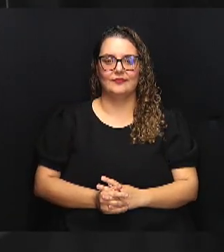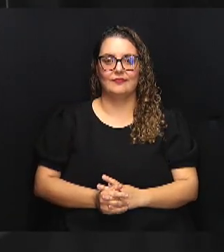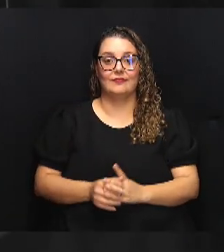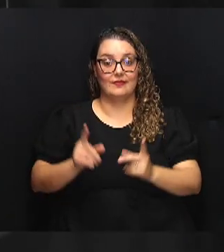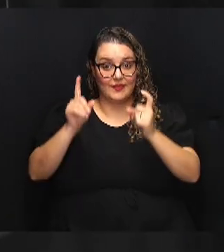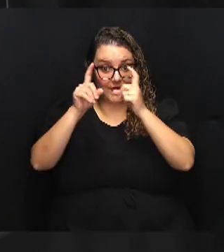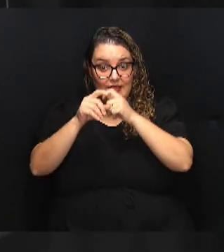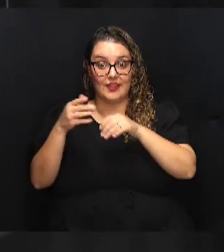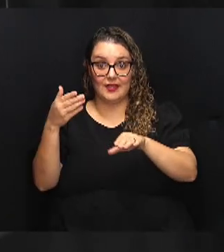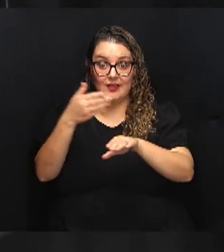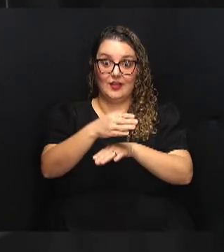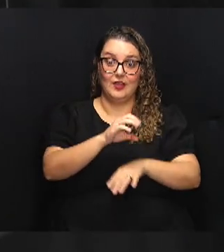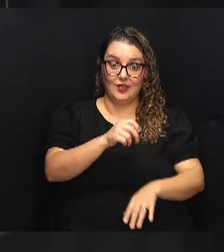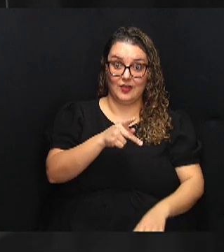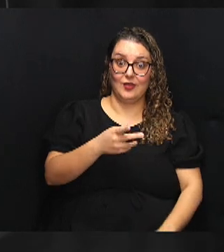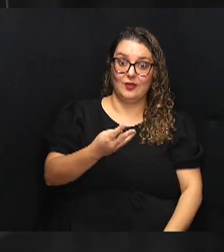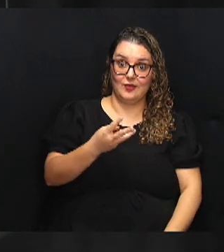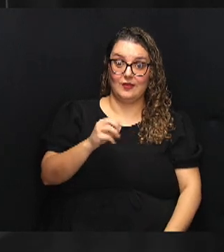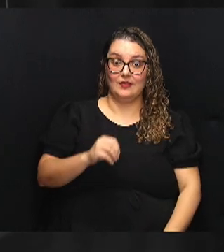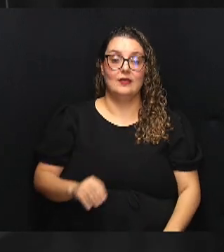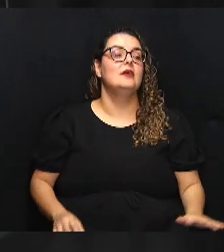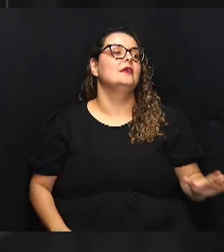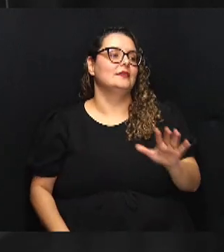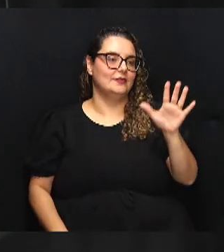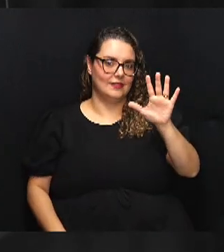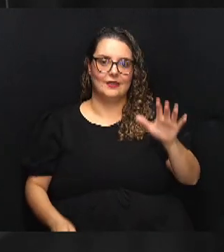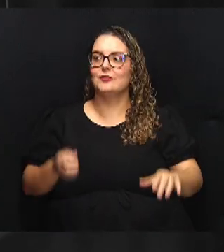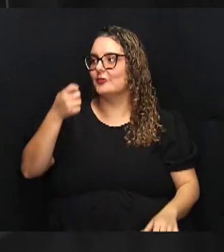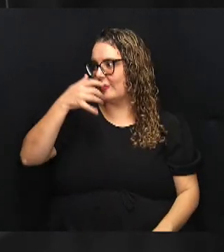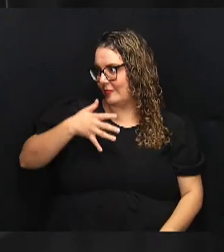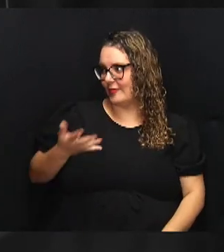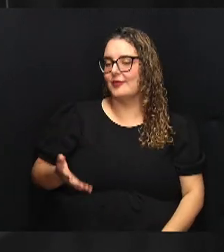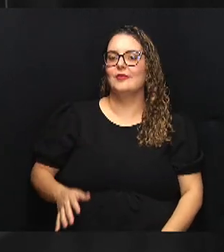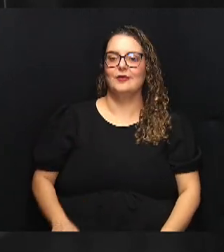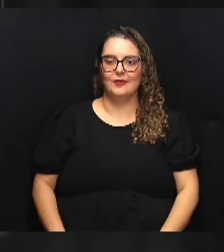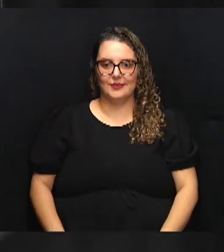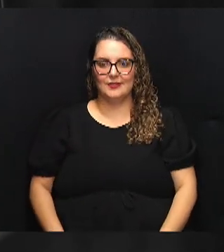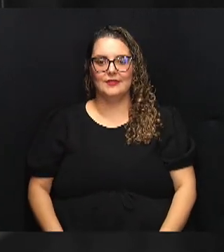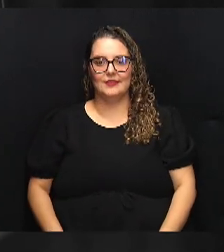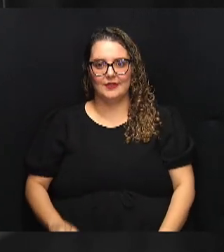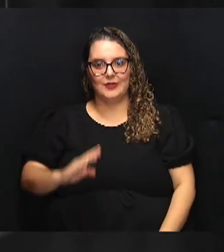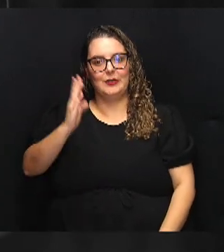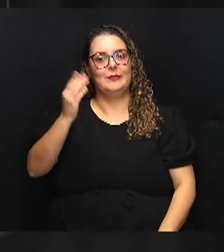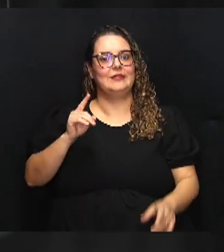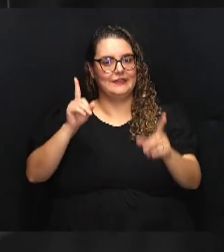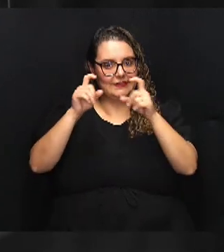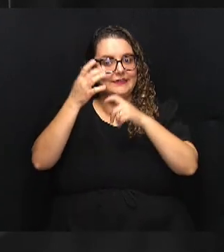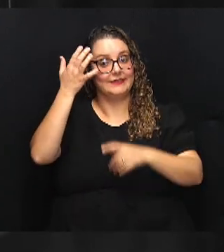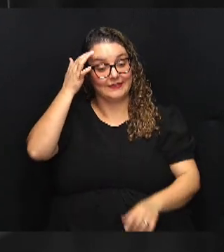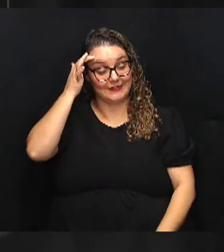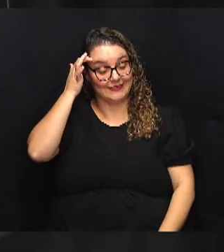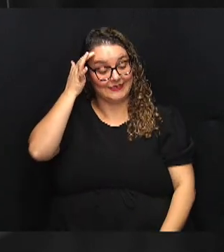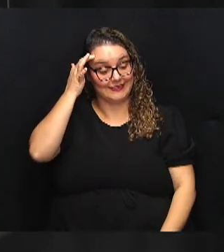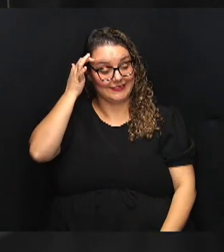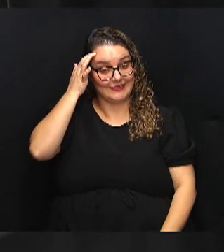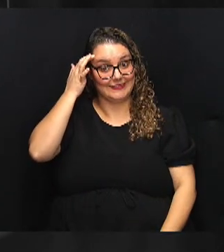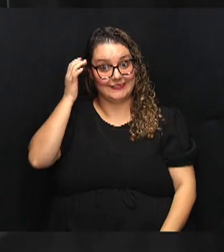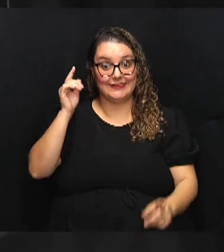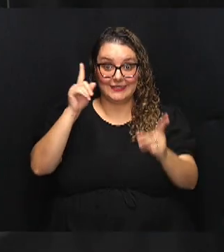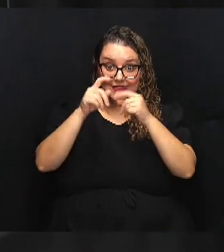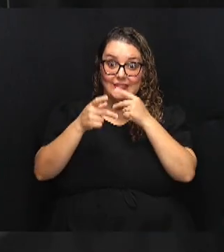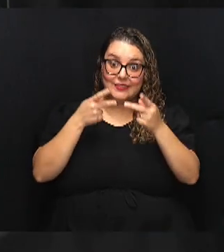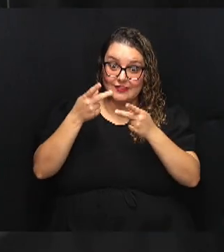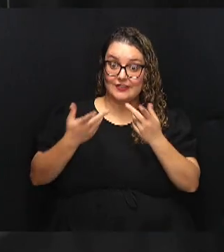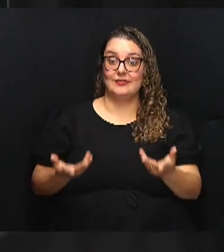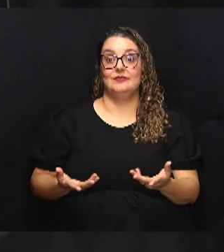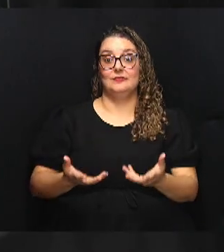ir à COP30, né? Em razão do caro, abuso, hein, vereador? Né? O brasileiro era complicado, né? Difícil de falar, porque